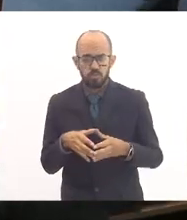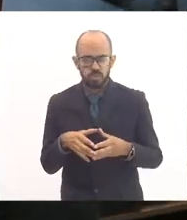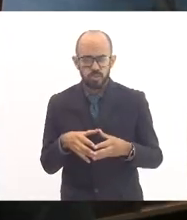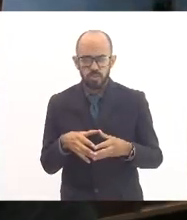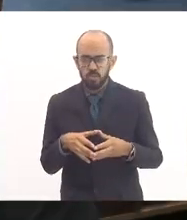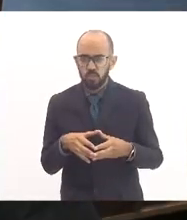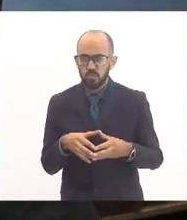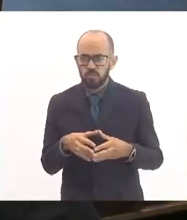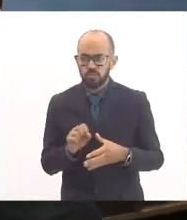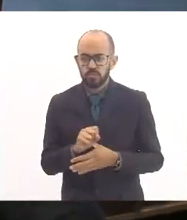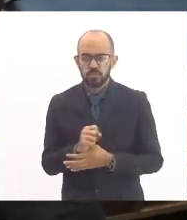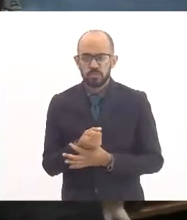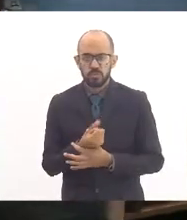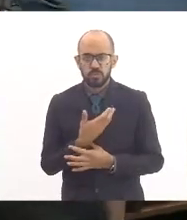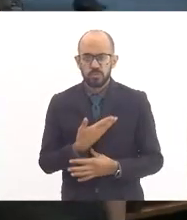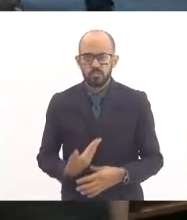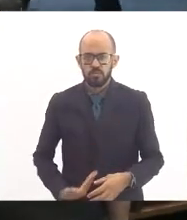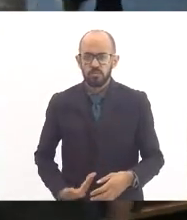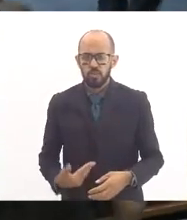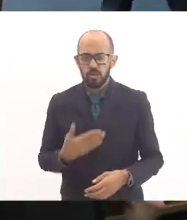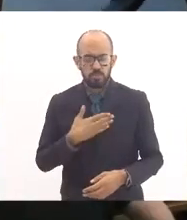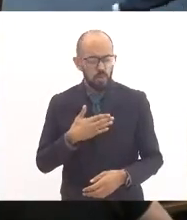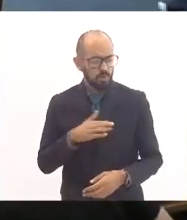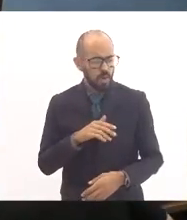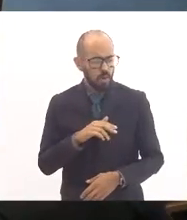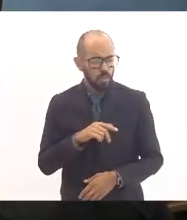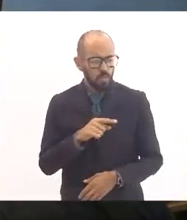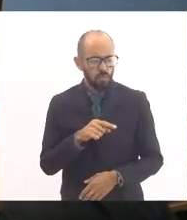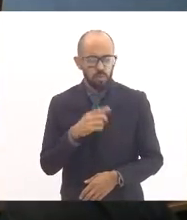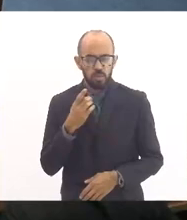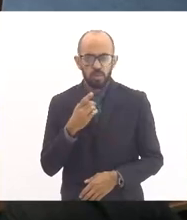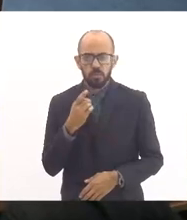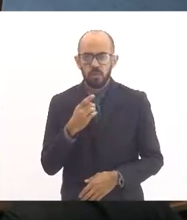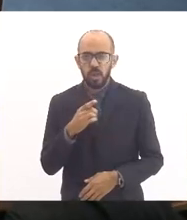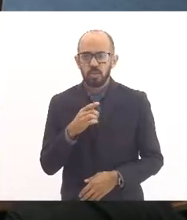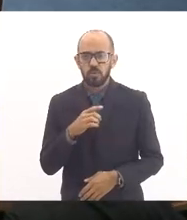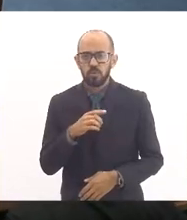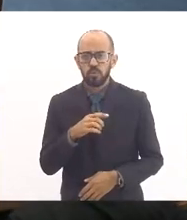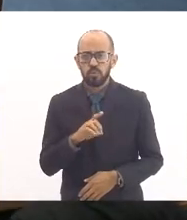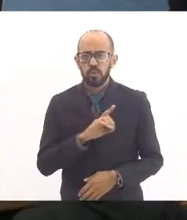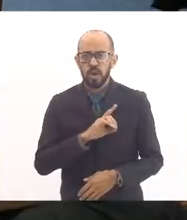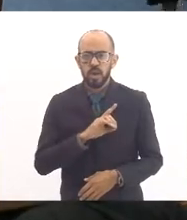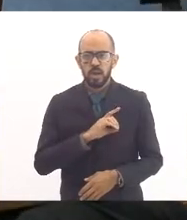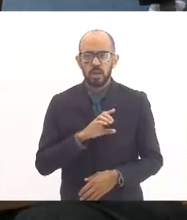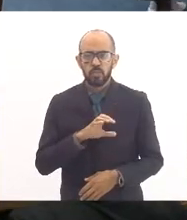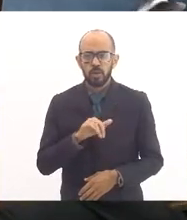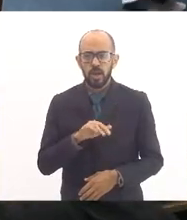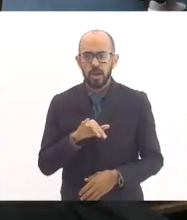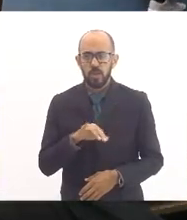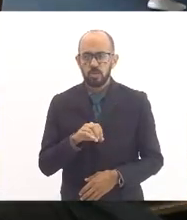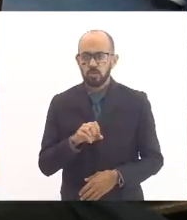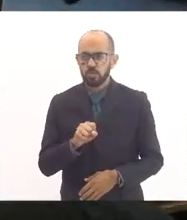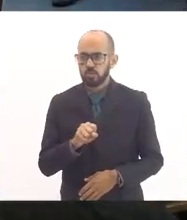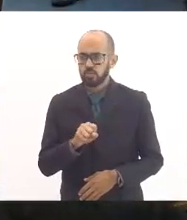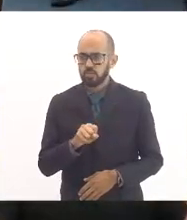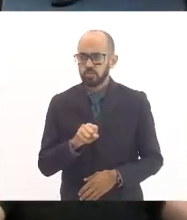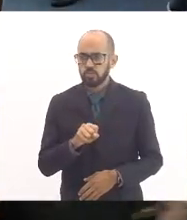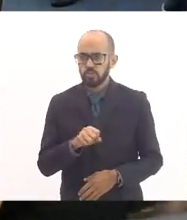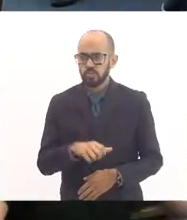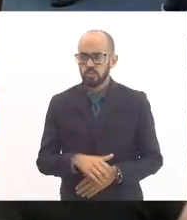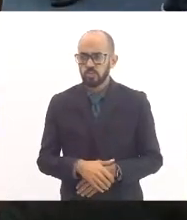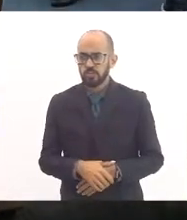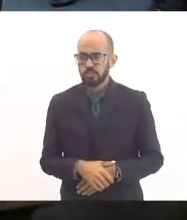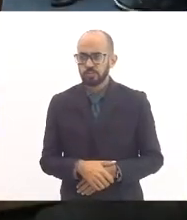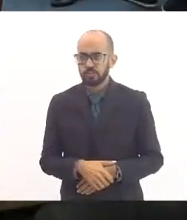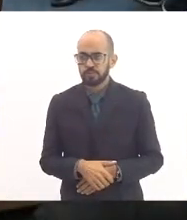de Segurança Pública meu irmão Deputado delegado Carlos Augusto para